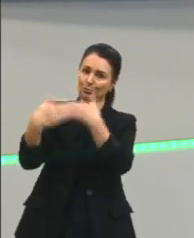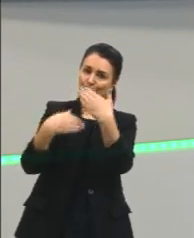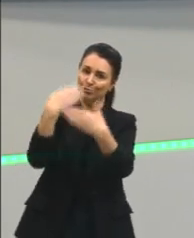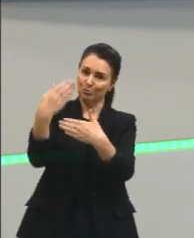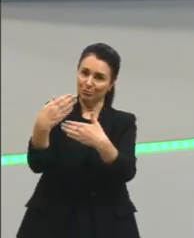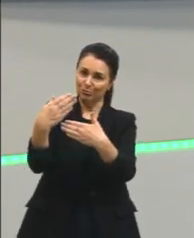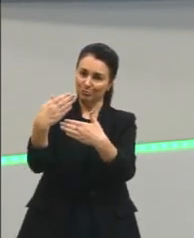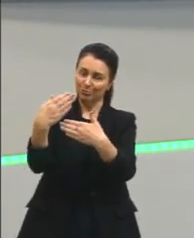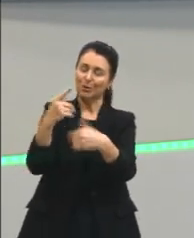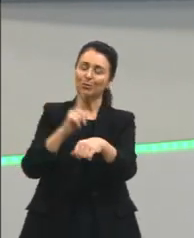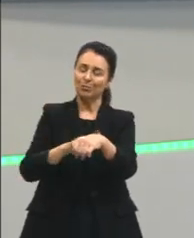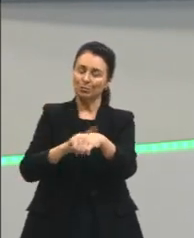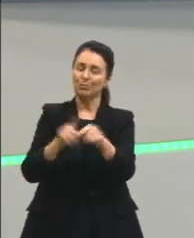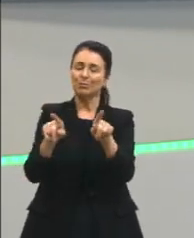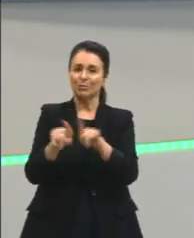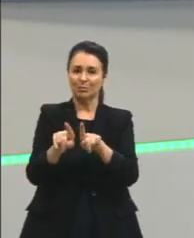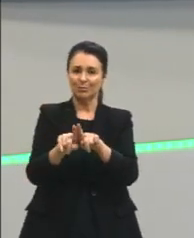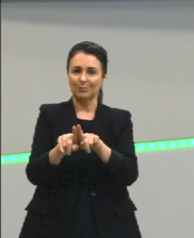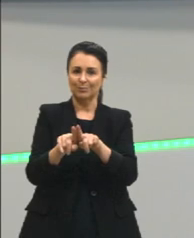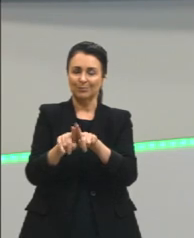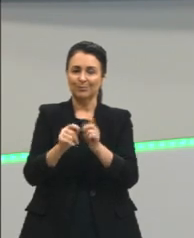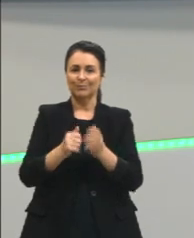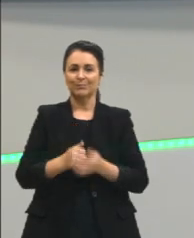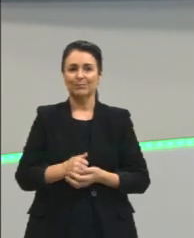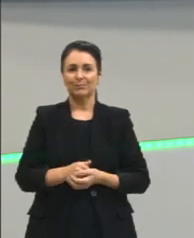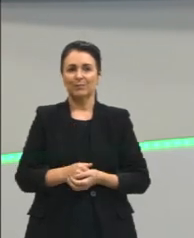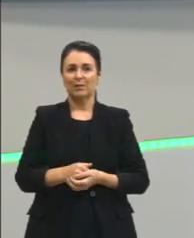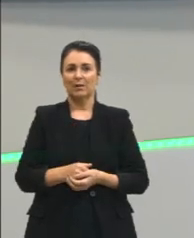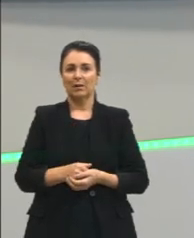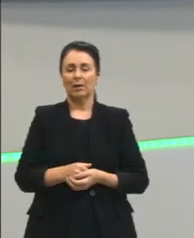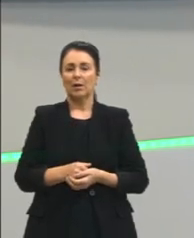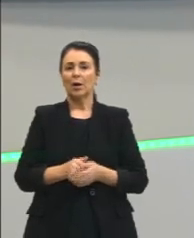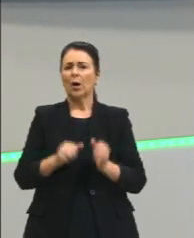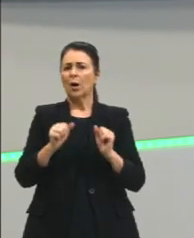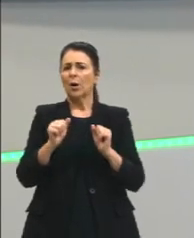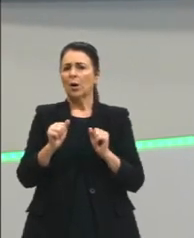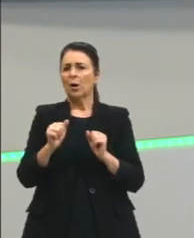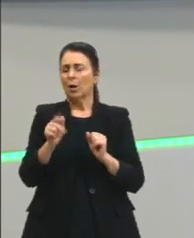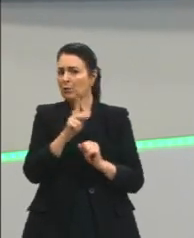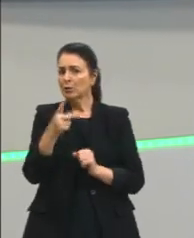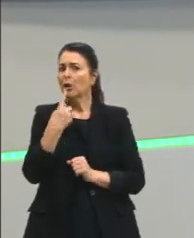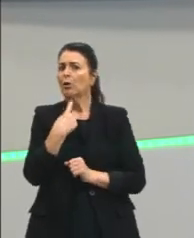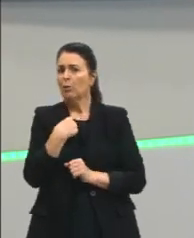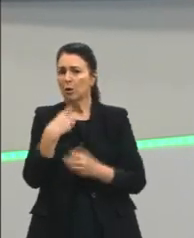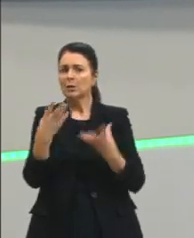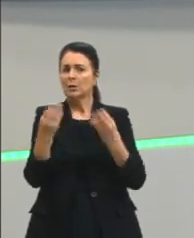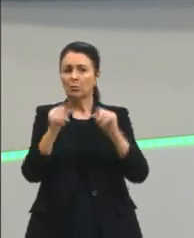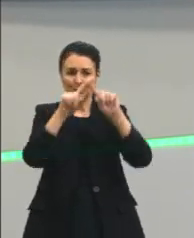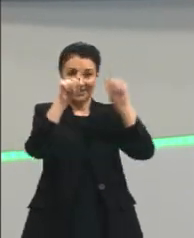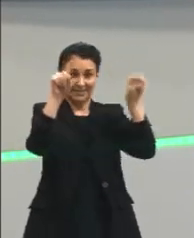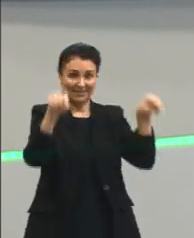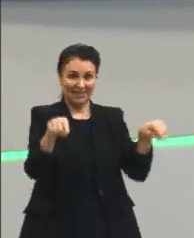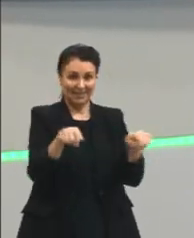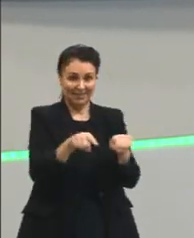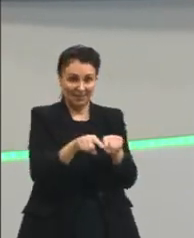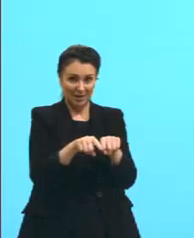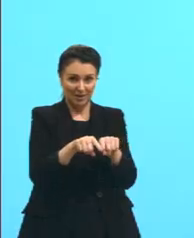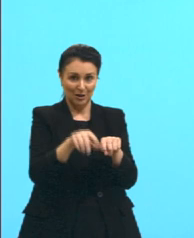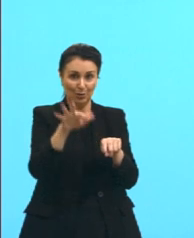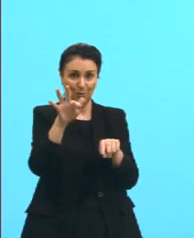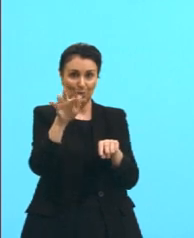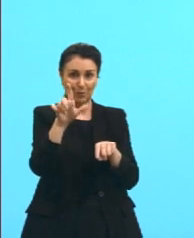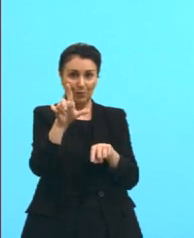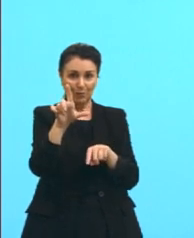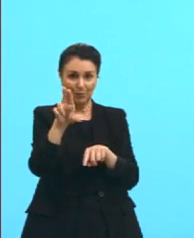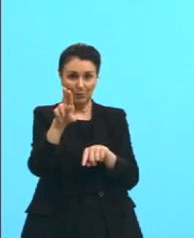determinado Ah tá eu gosto muito desse fluxograma aqui porque eu acho que ele ajuda a gente